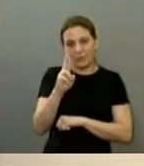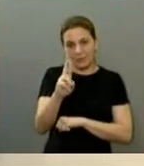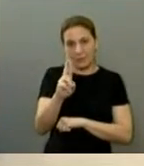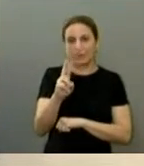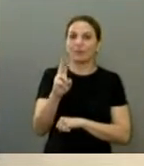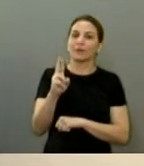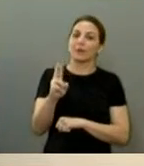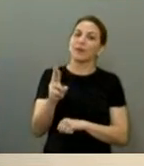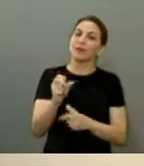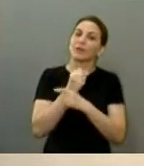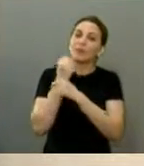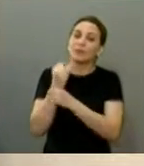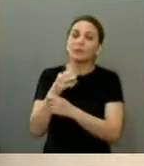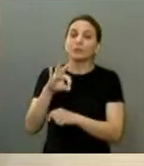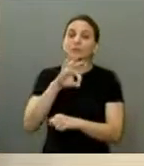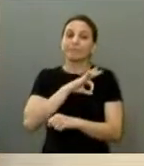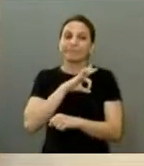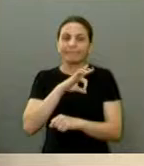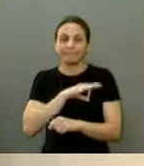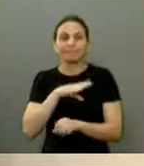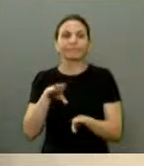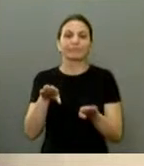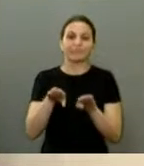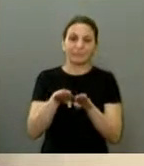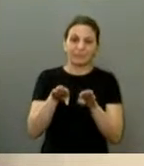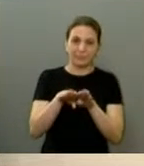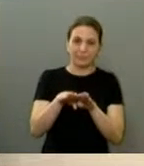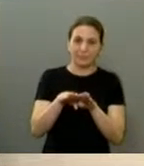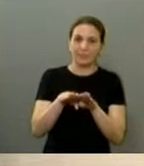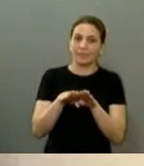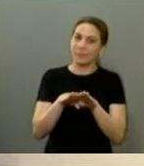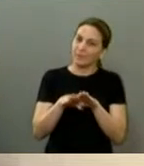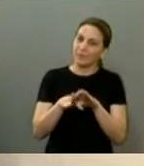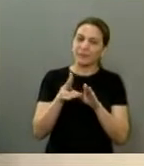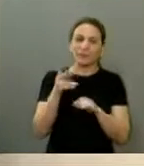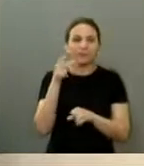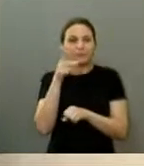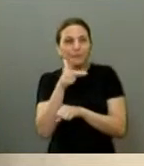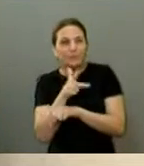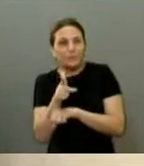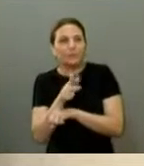polícia também. Eu só acho o seguinte, são imagens extremamente fortes,